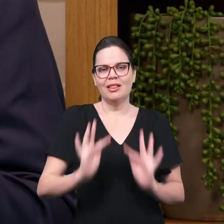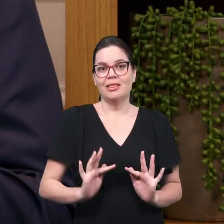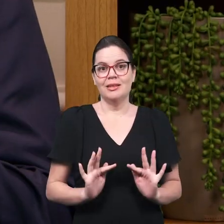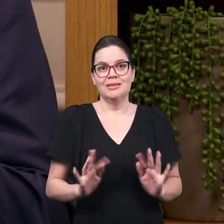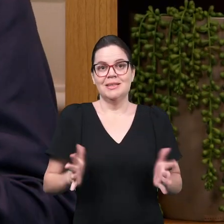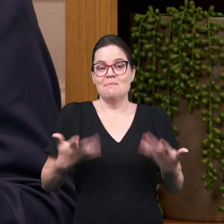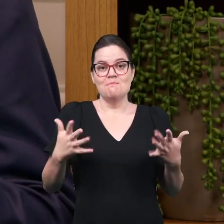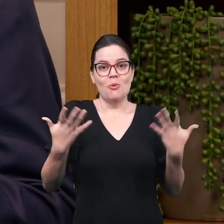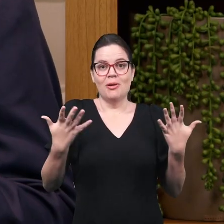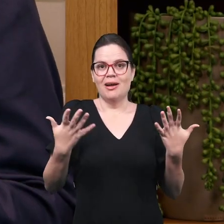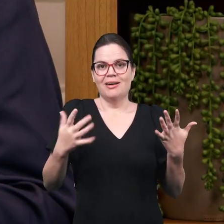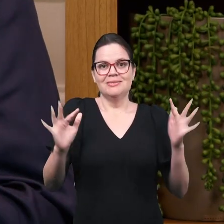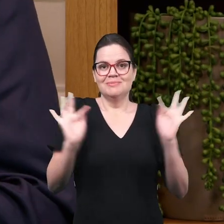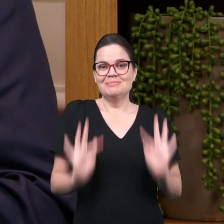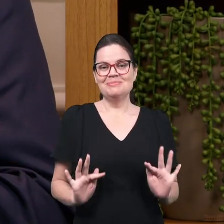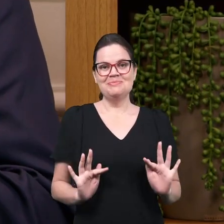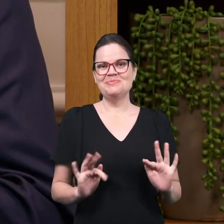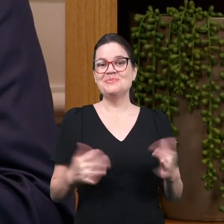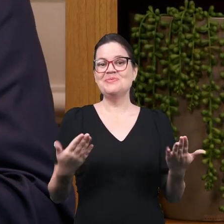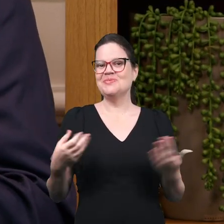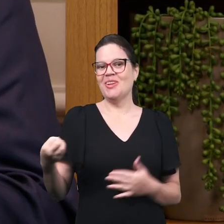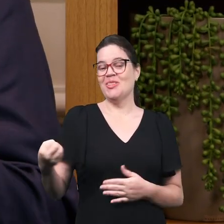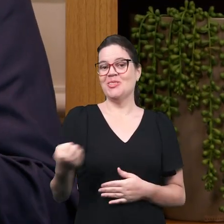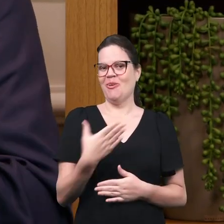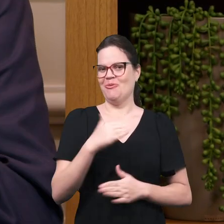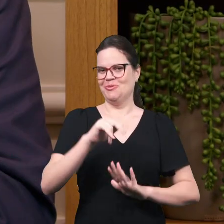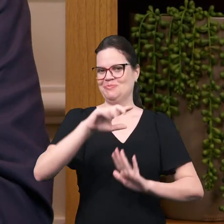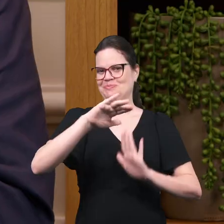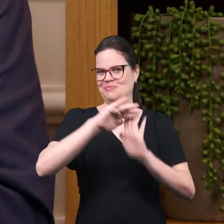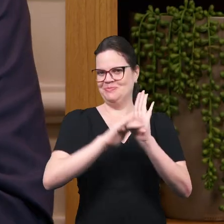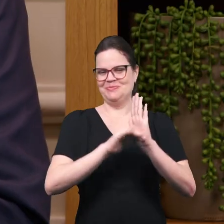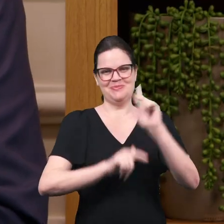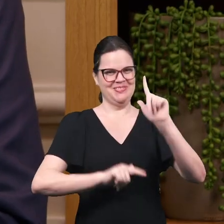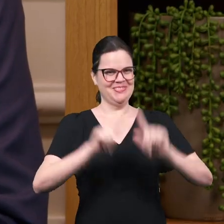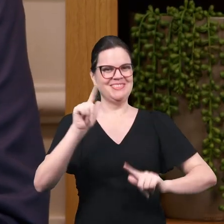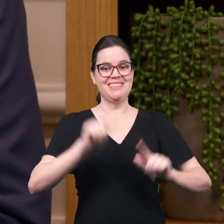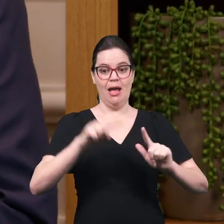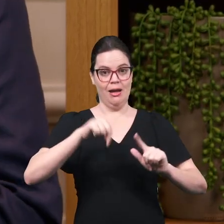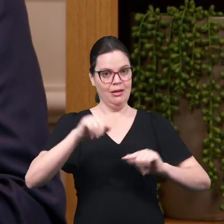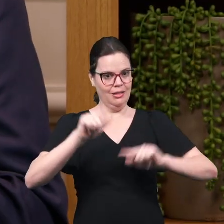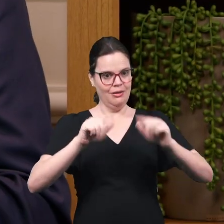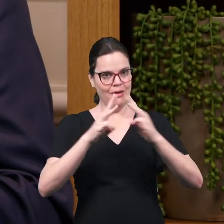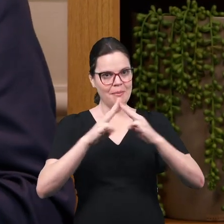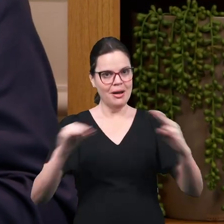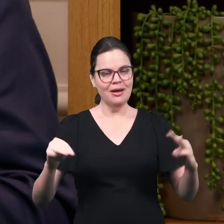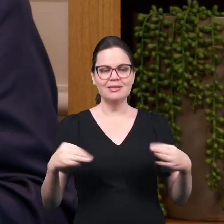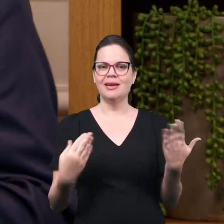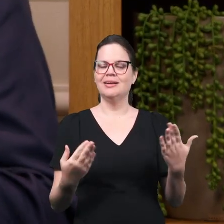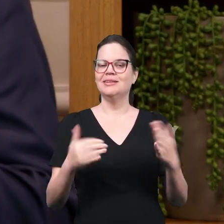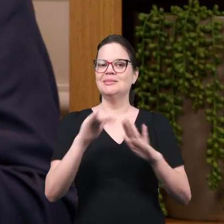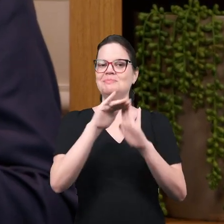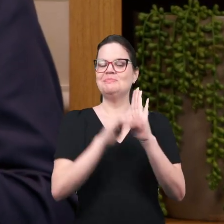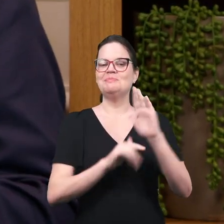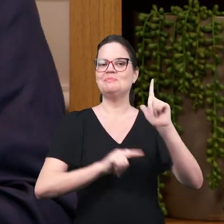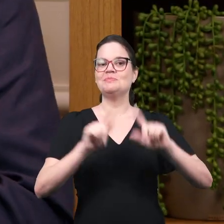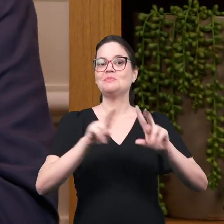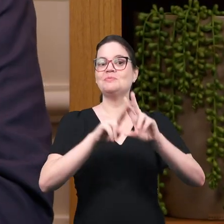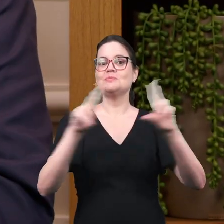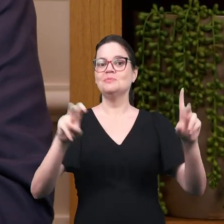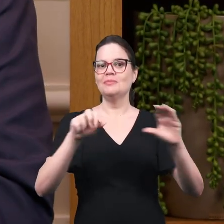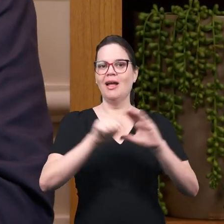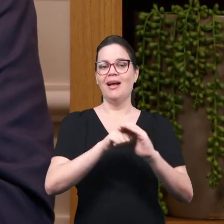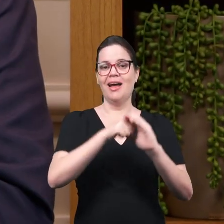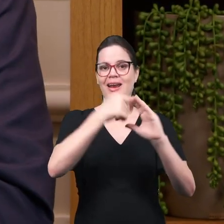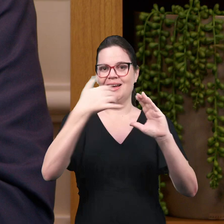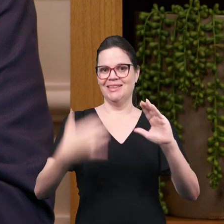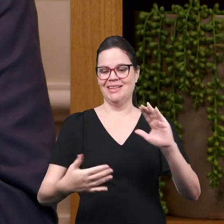até empolgados com a nova programação da TV Manaim, o nosso programa agora Atributos